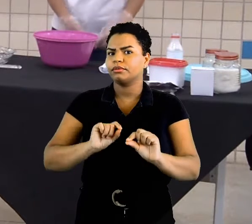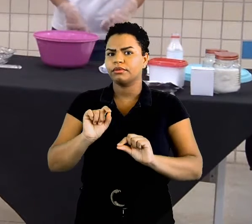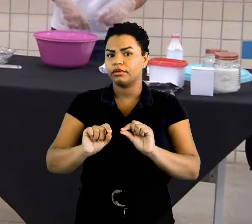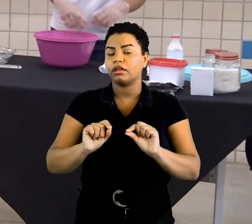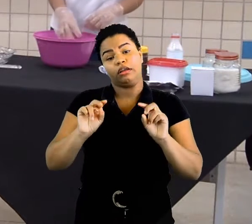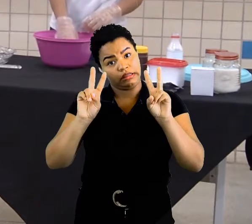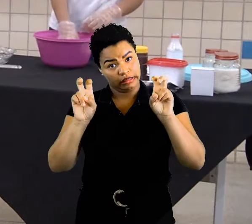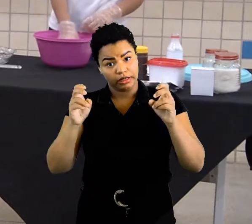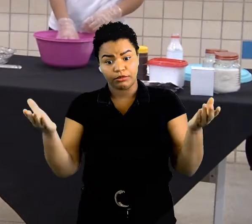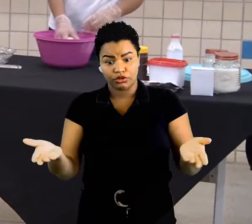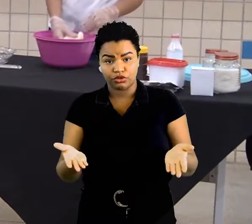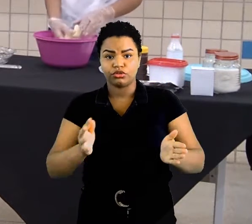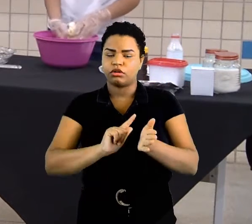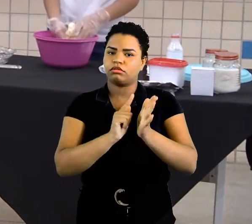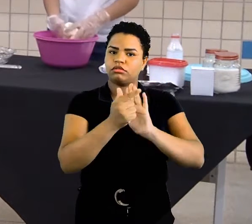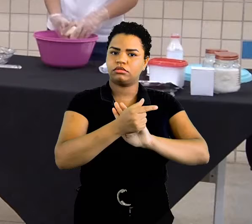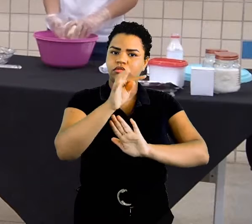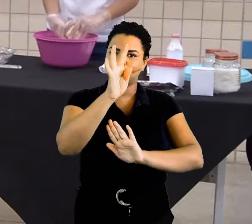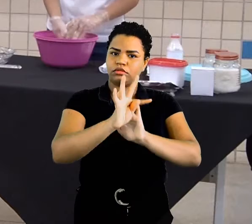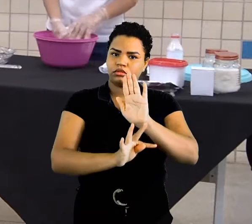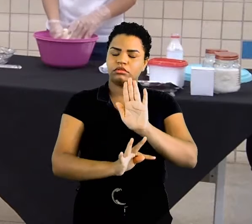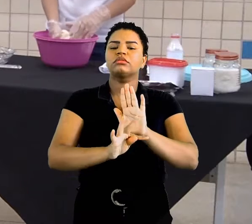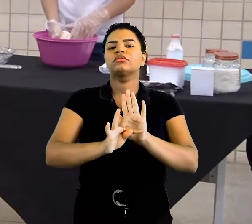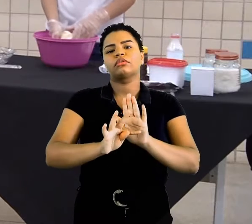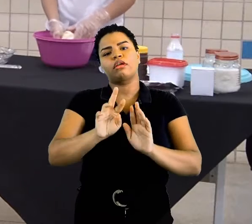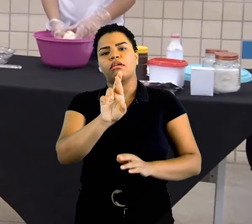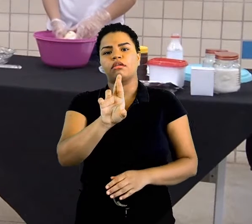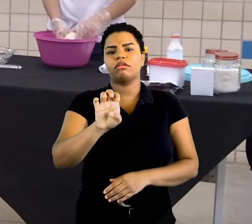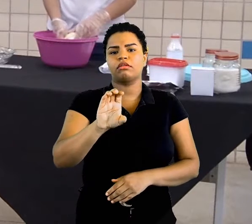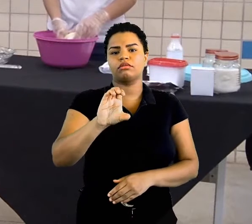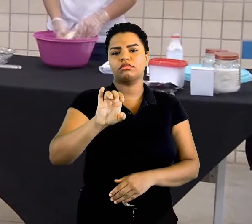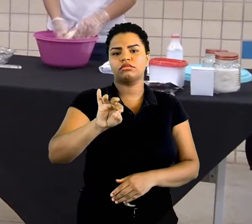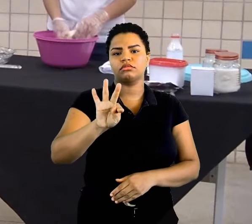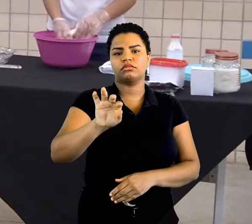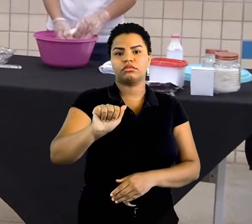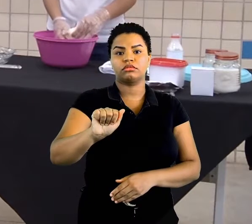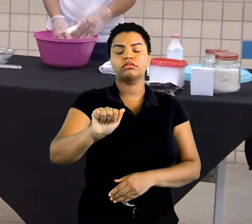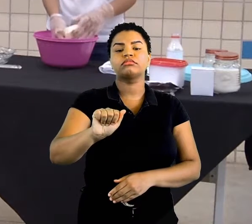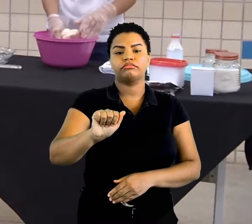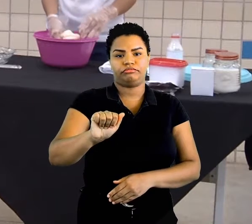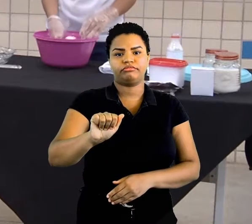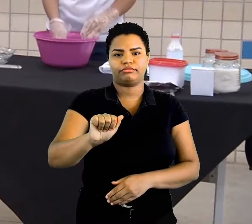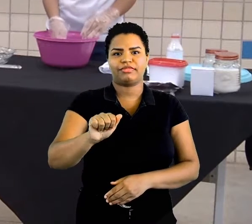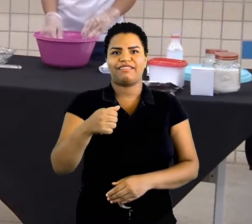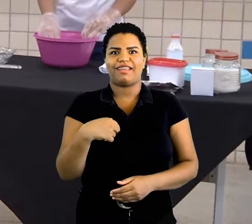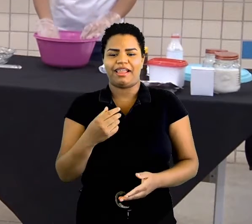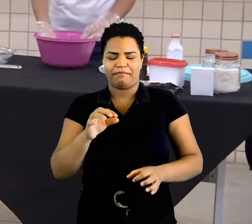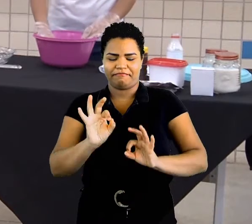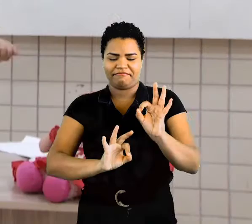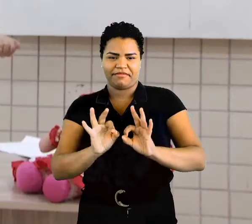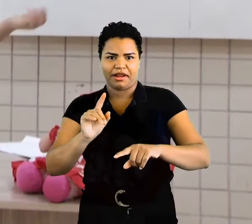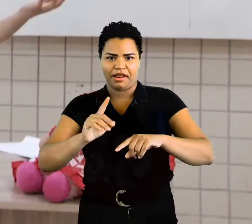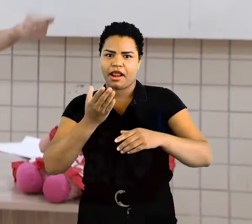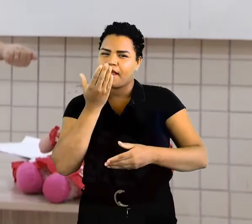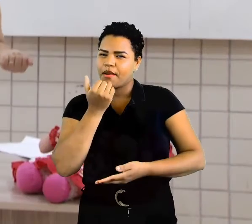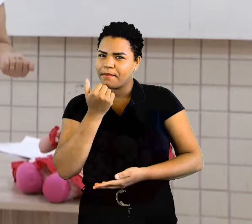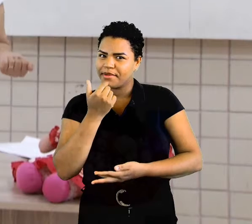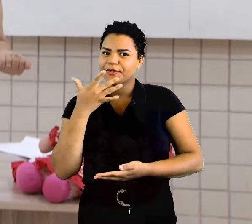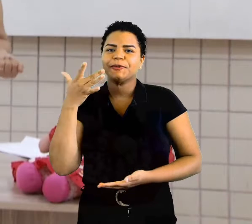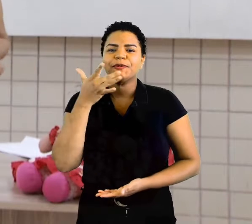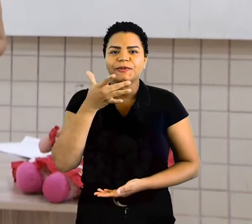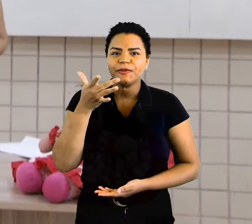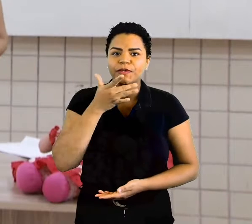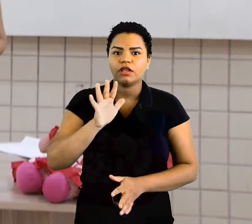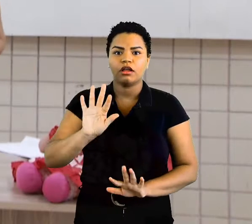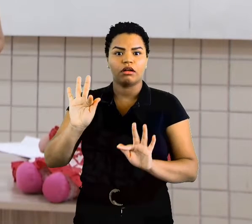gênero textual chamado receita. Vai preparar aquele alimento gostoso e no final ela vai voltar